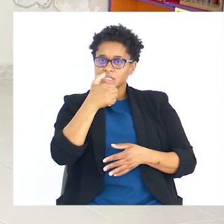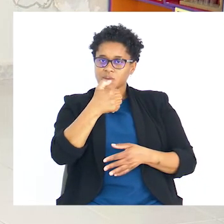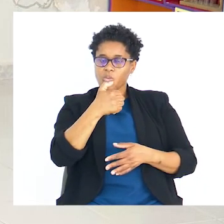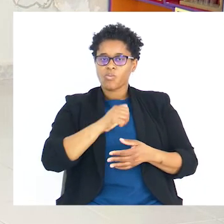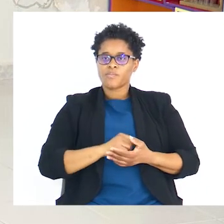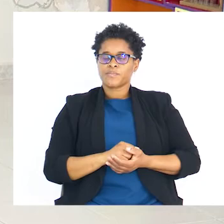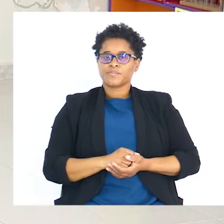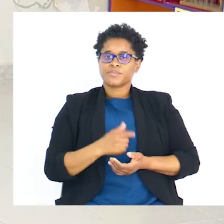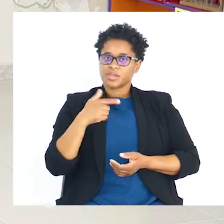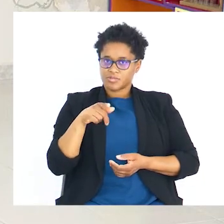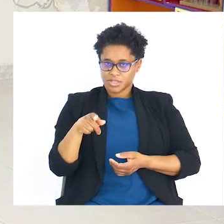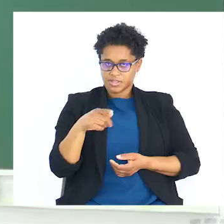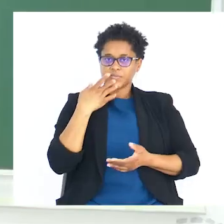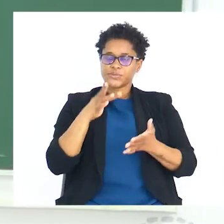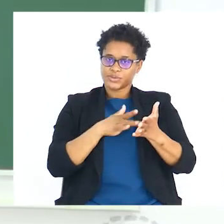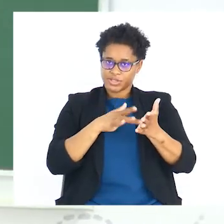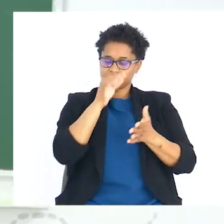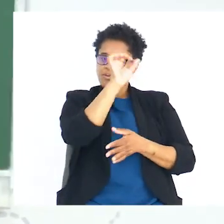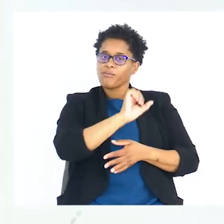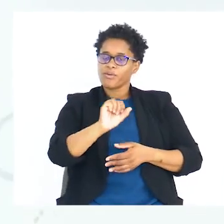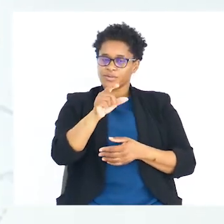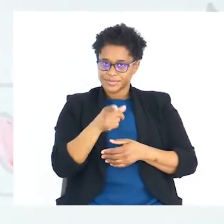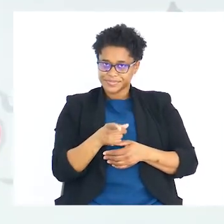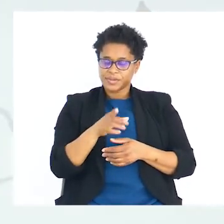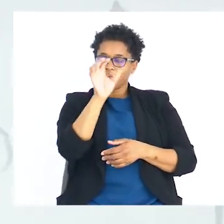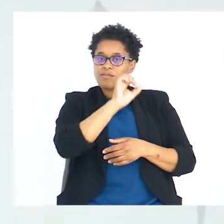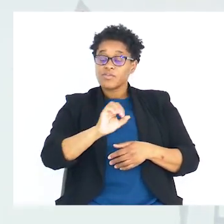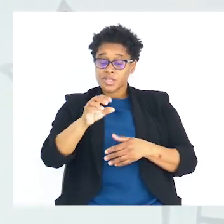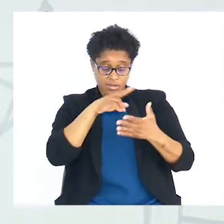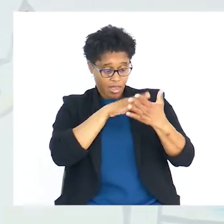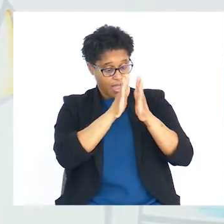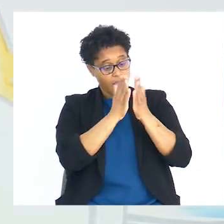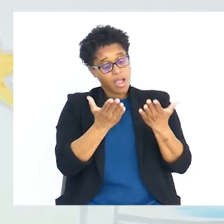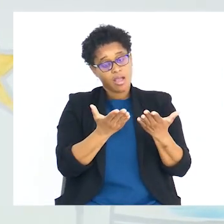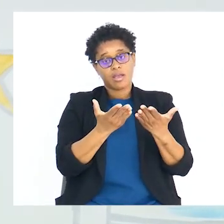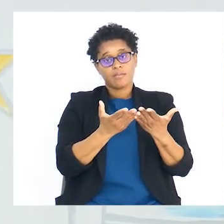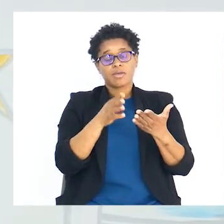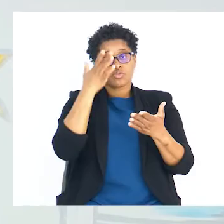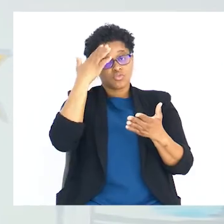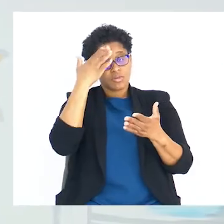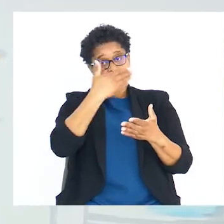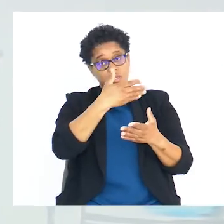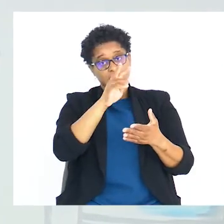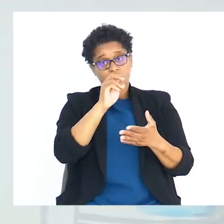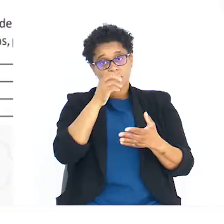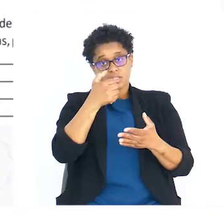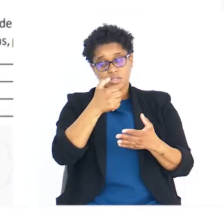135. Então, temos aqui o vosso manual. Vocês vão abrir na página 135, vão